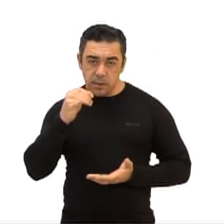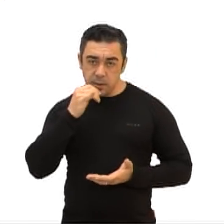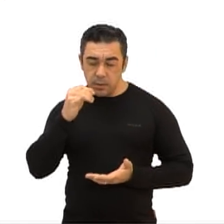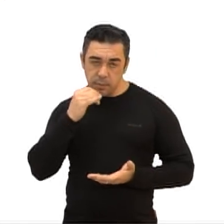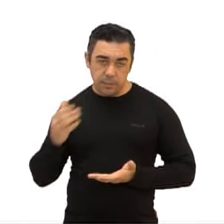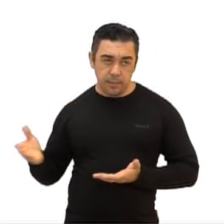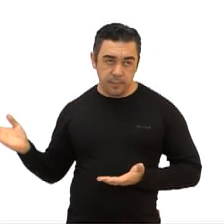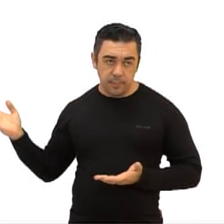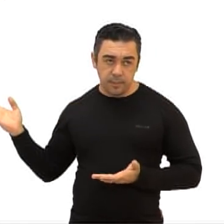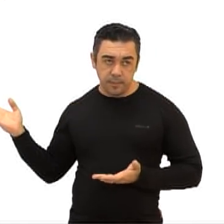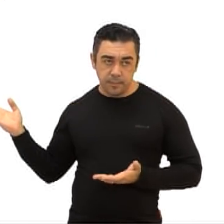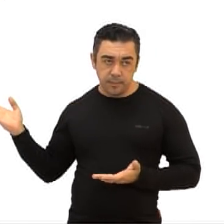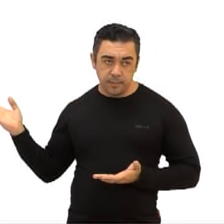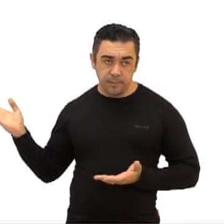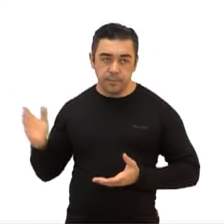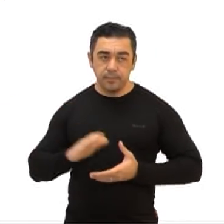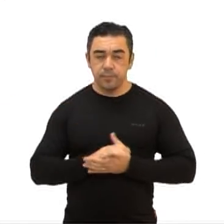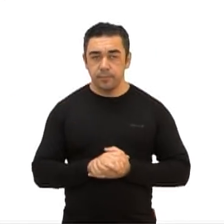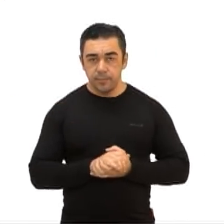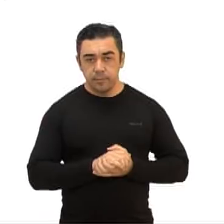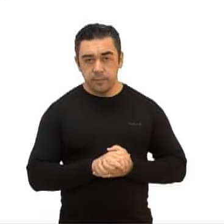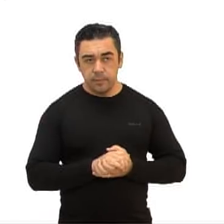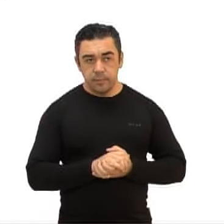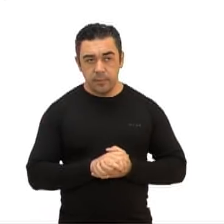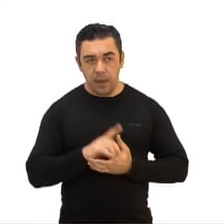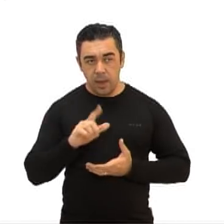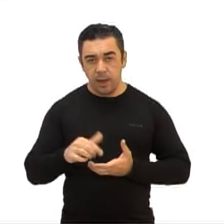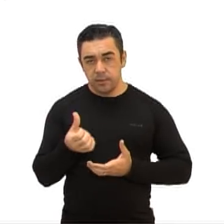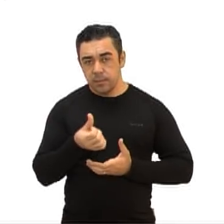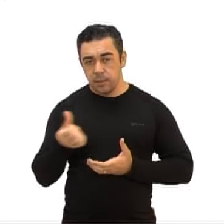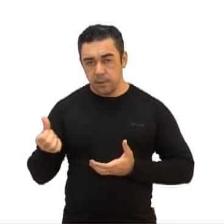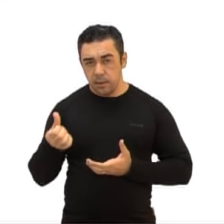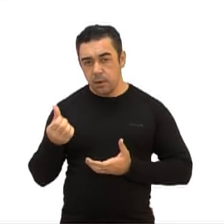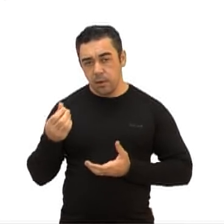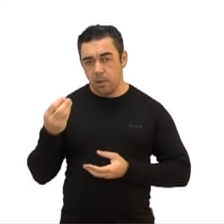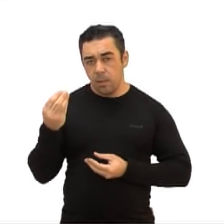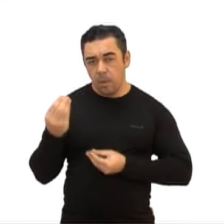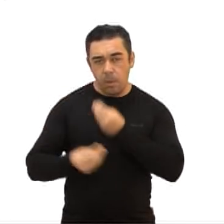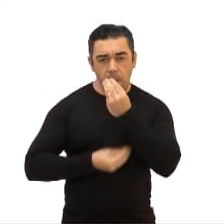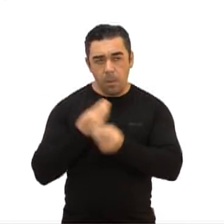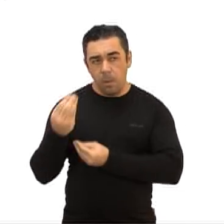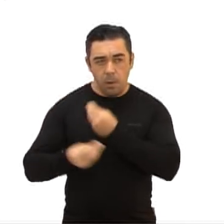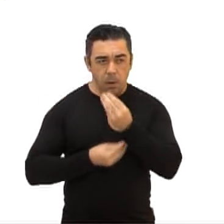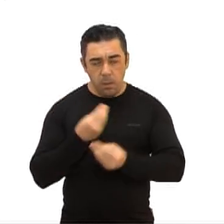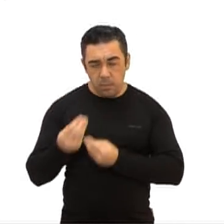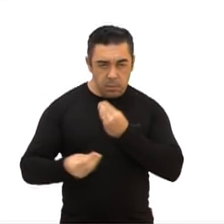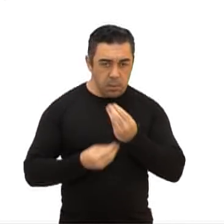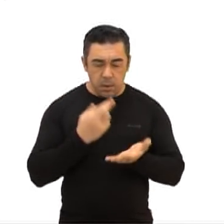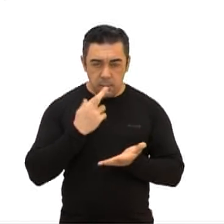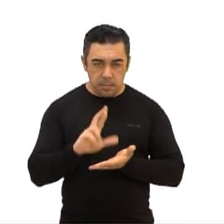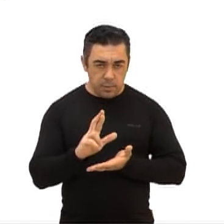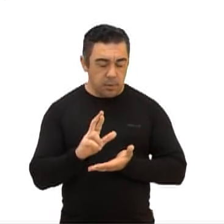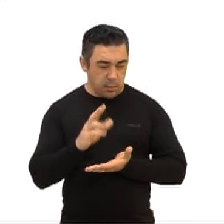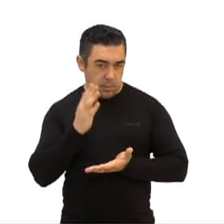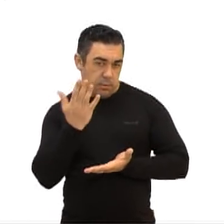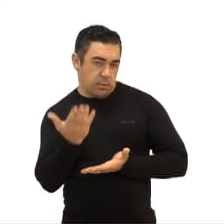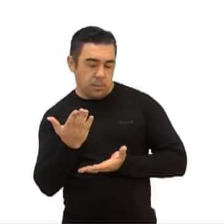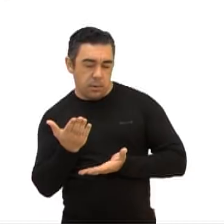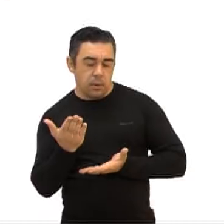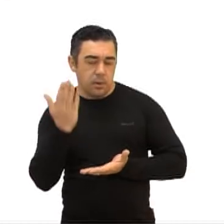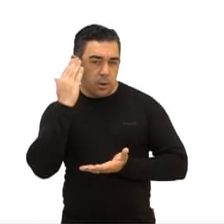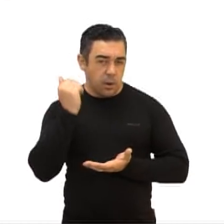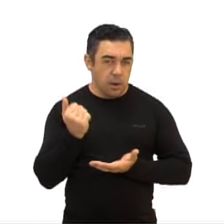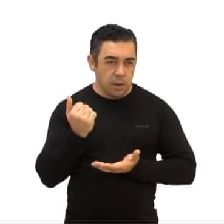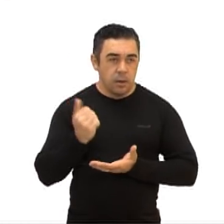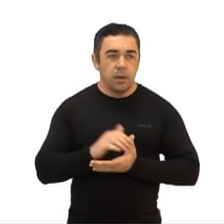Resulta em um complementar de 66. Como que nós podemos fazer essa conta para a gente ter